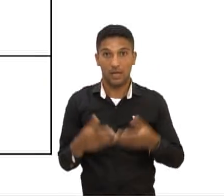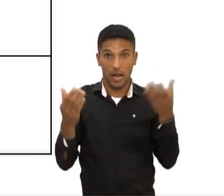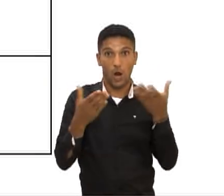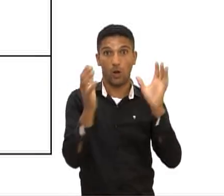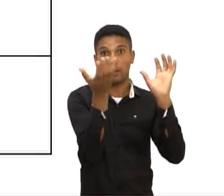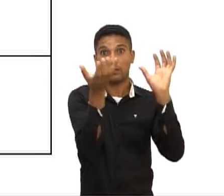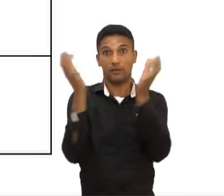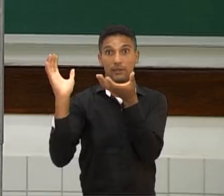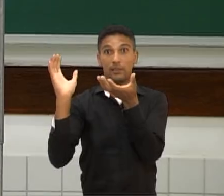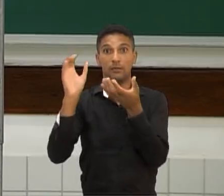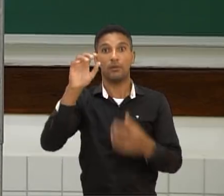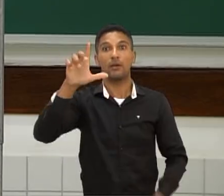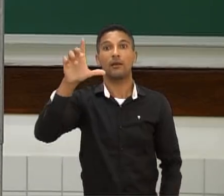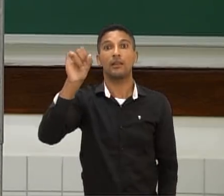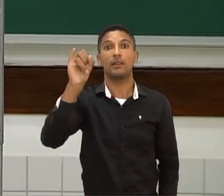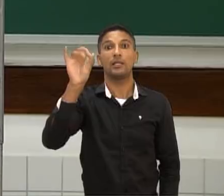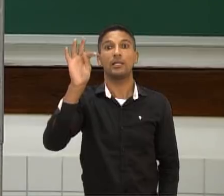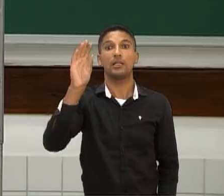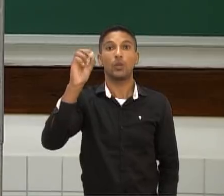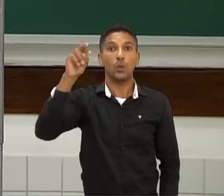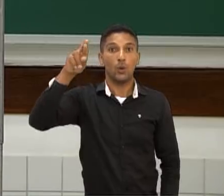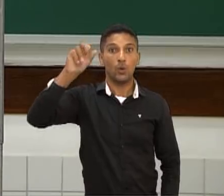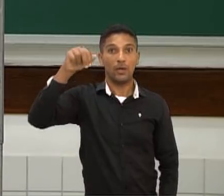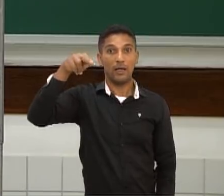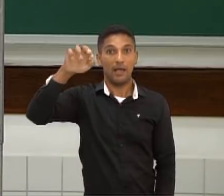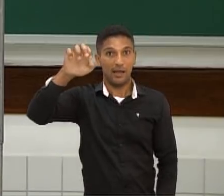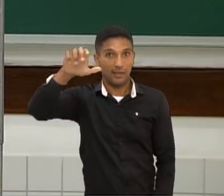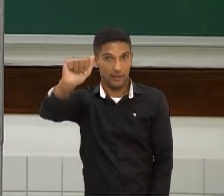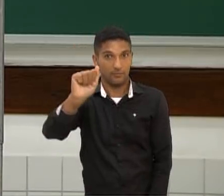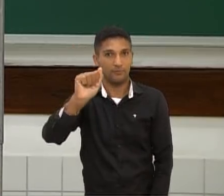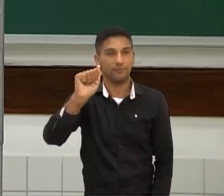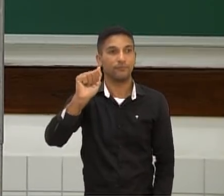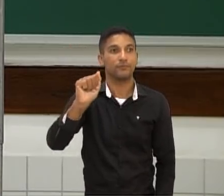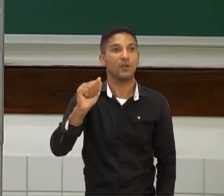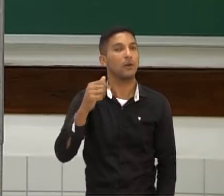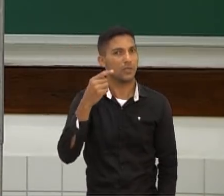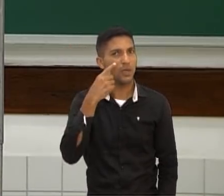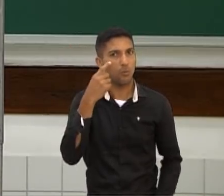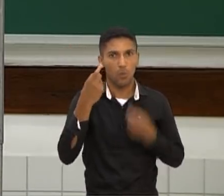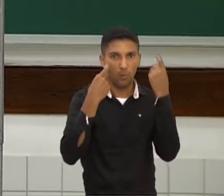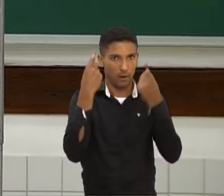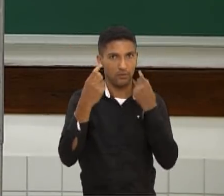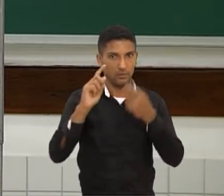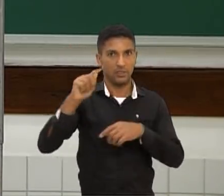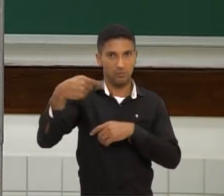Isso tudo a gente vai visualizar com imagens daqui a pouquinho.